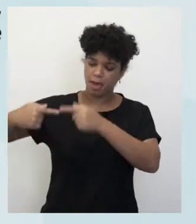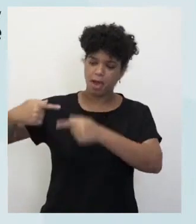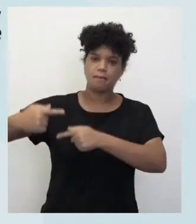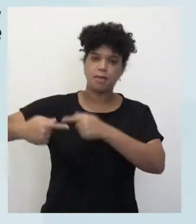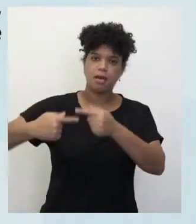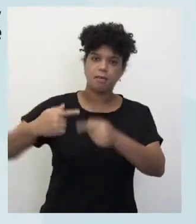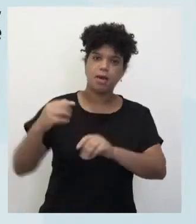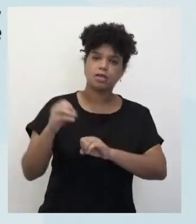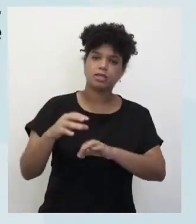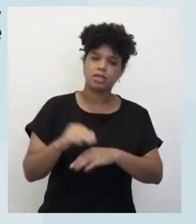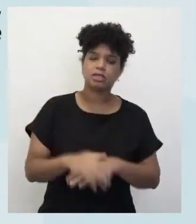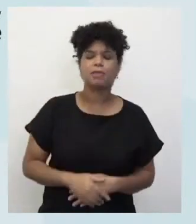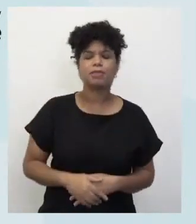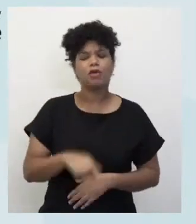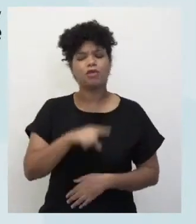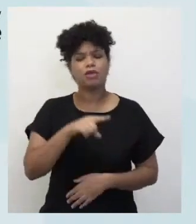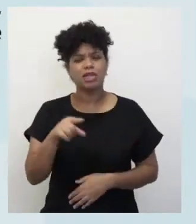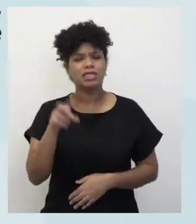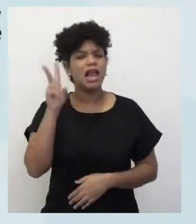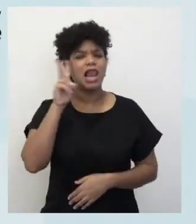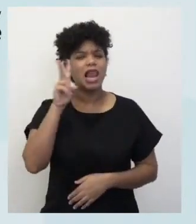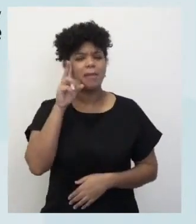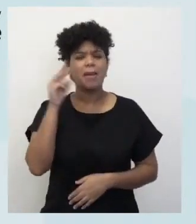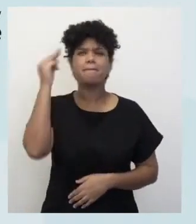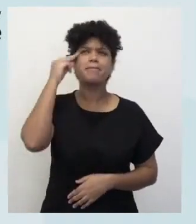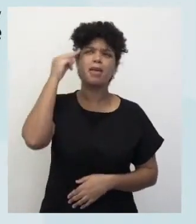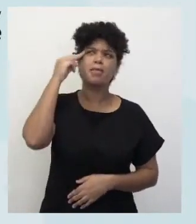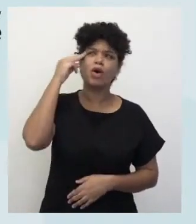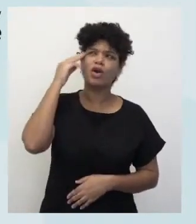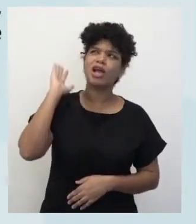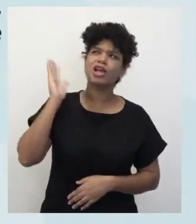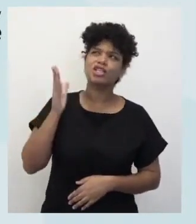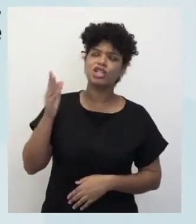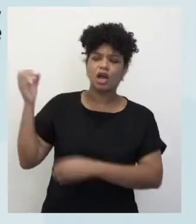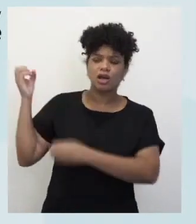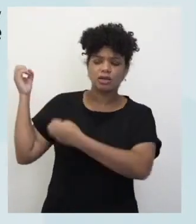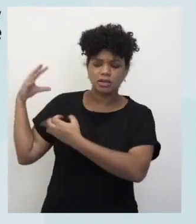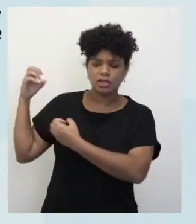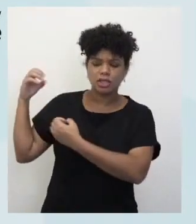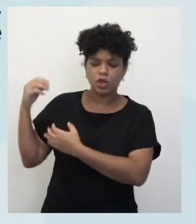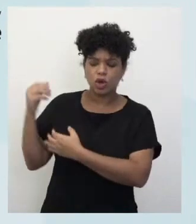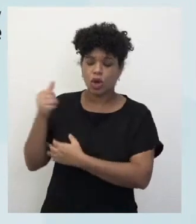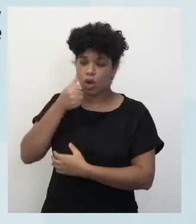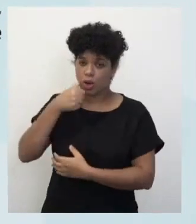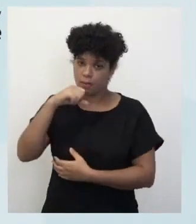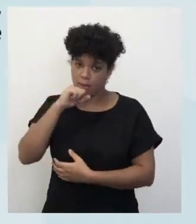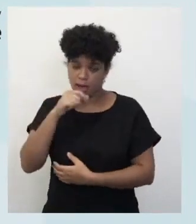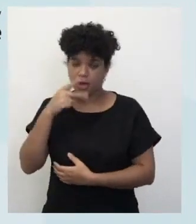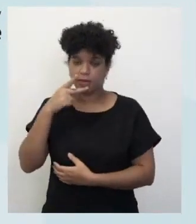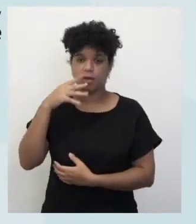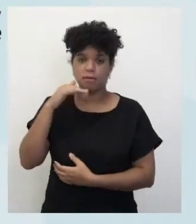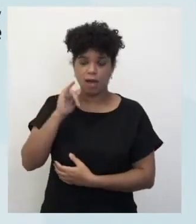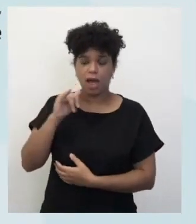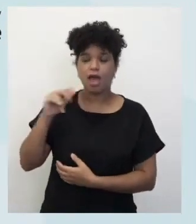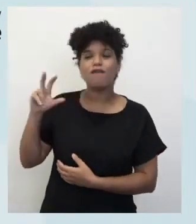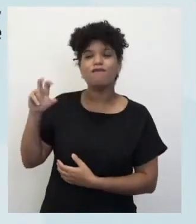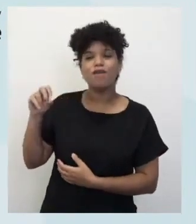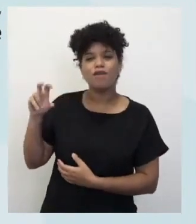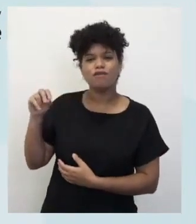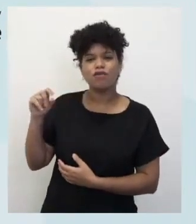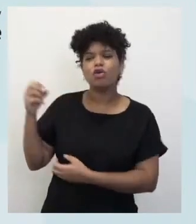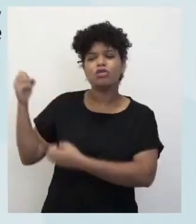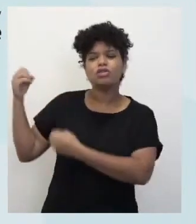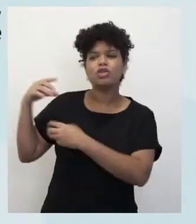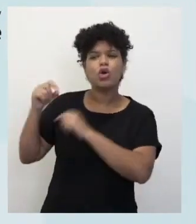que vocês têm na memória de vocês que foi transmitido pelos seus pais, avós, bisavós, né?